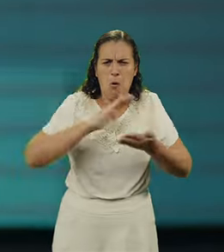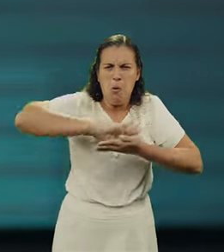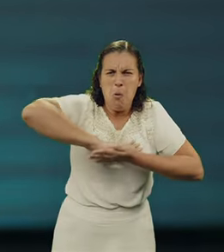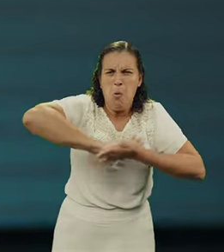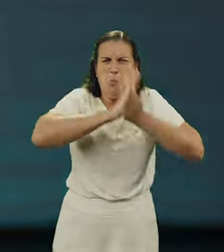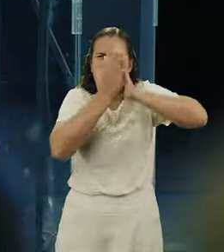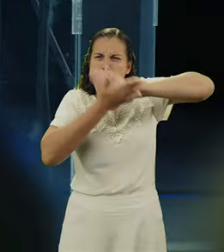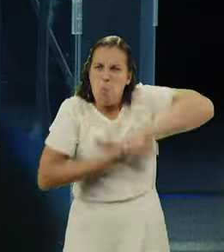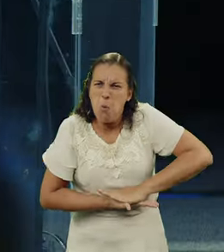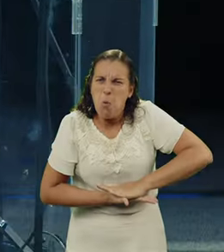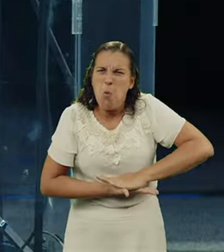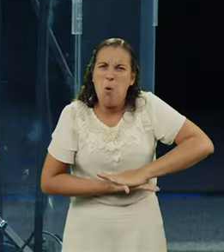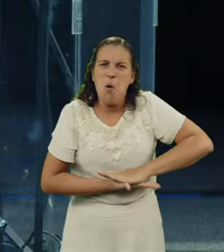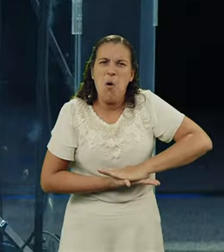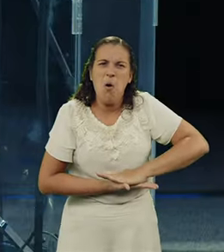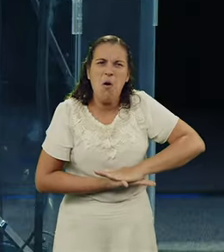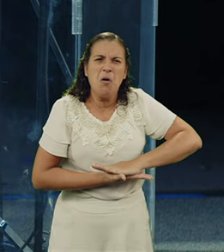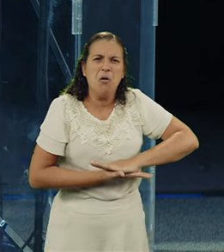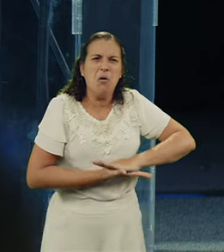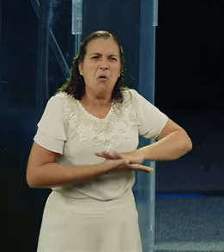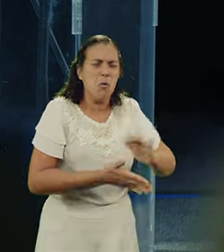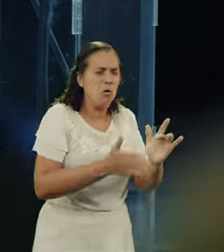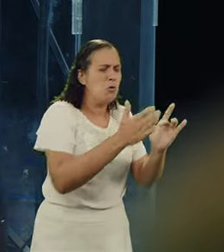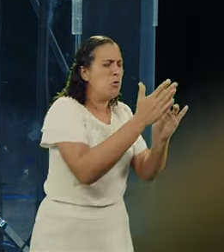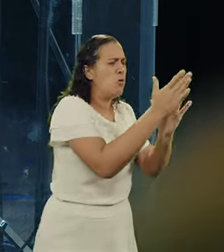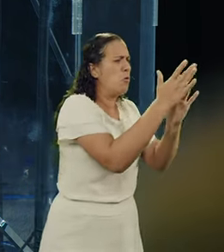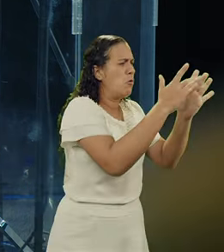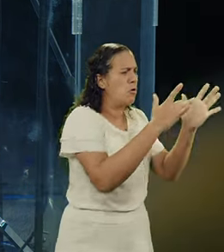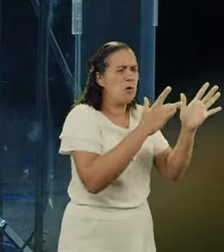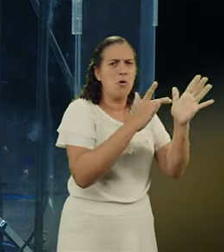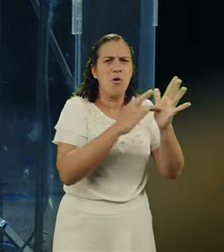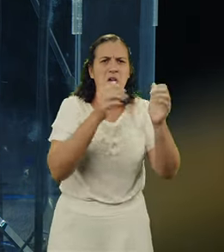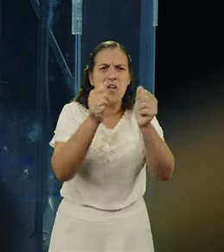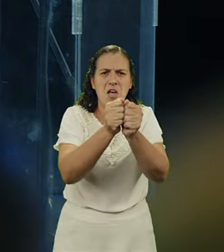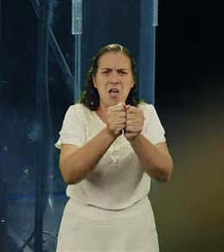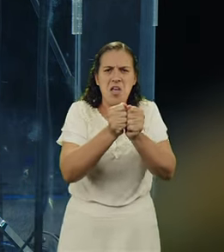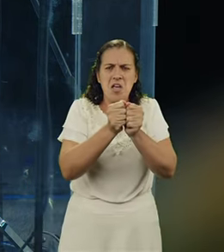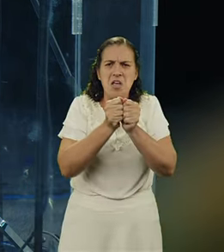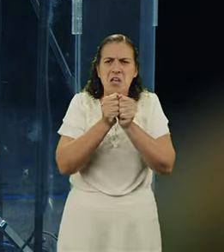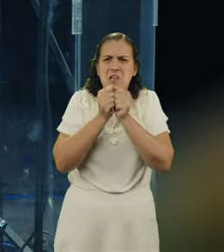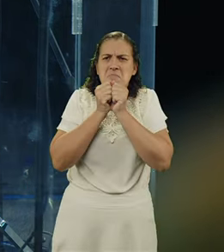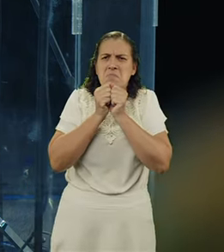Que corre, Jesus está contigo.